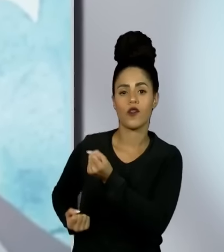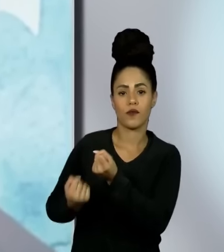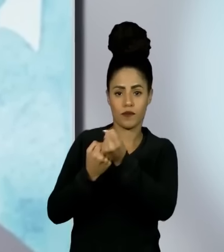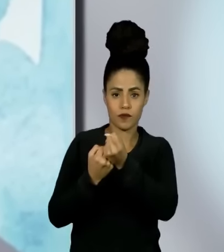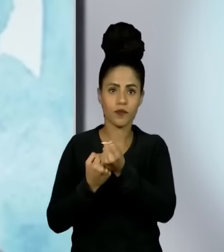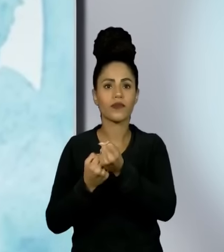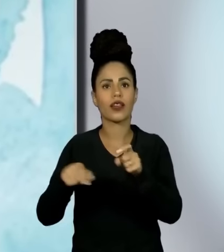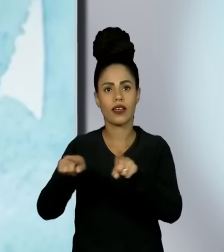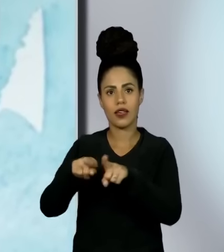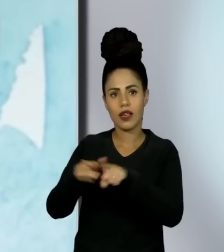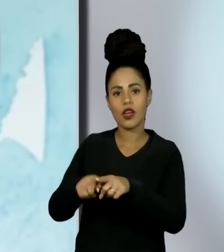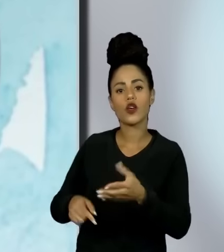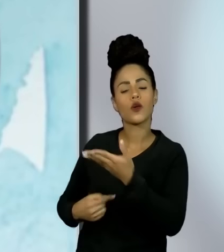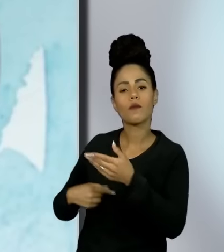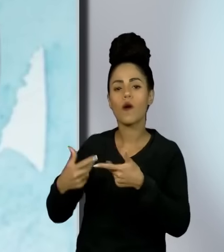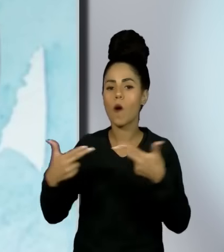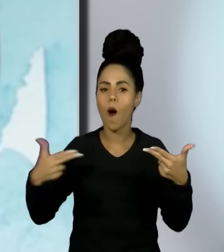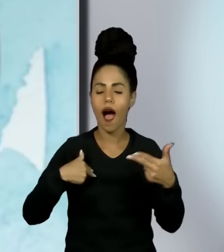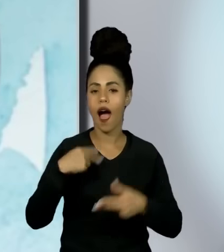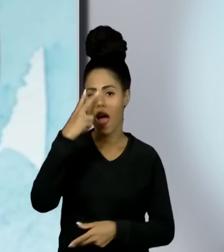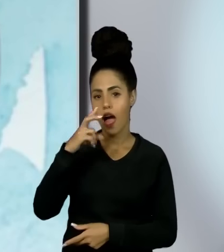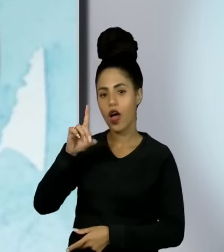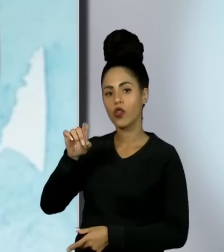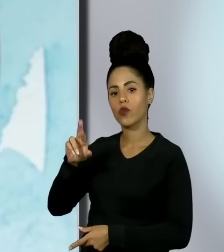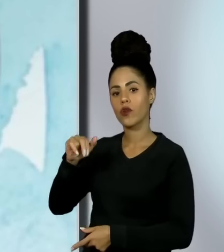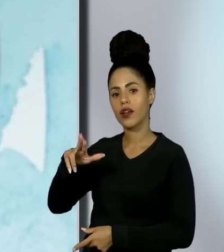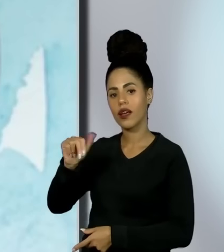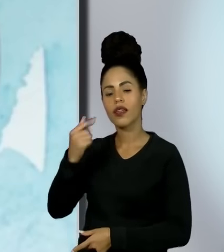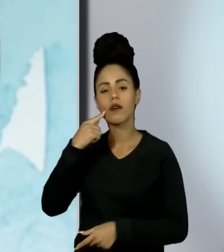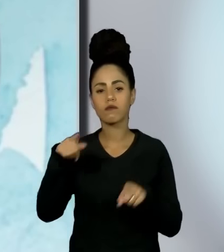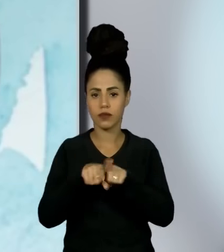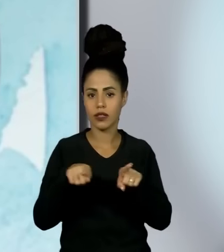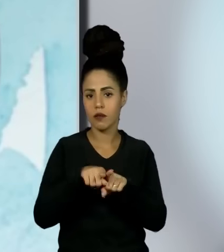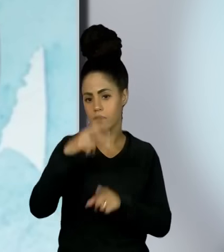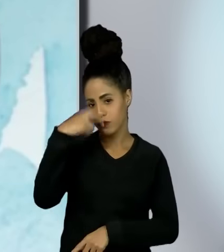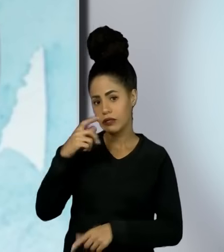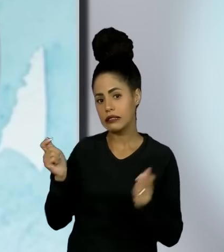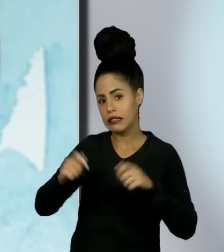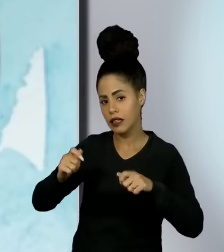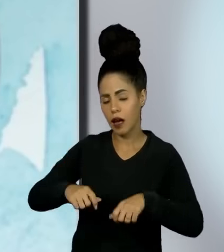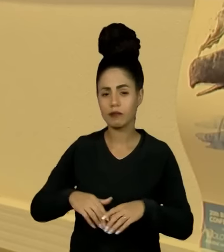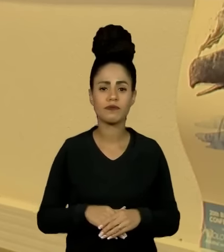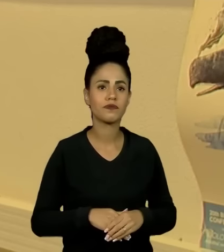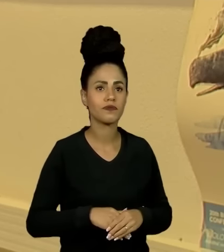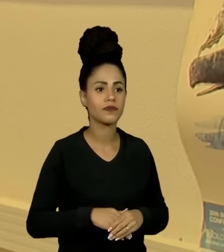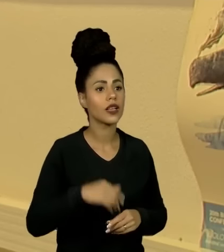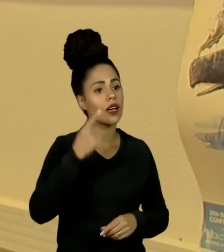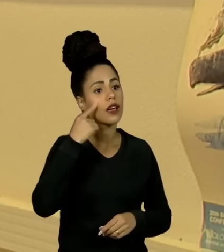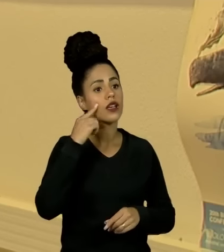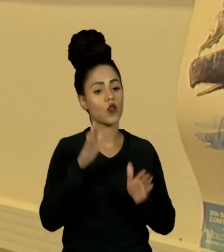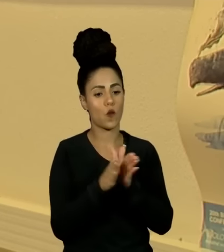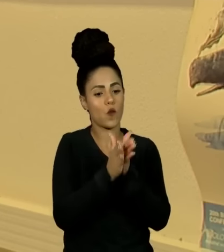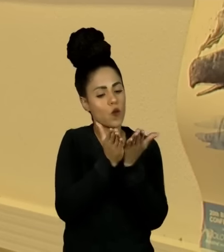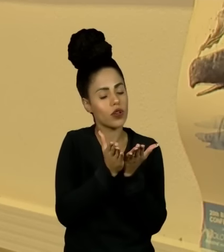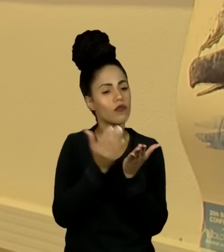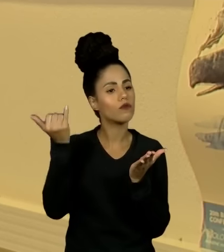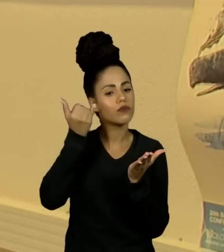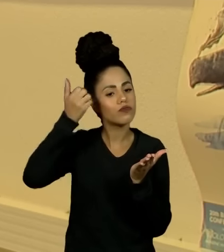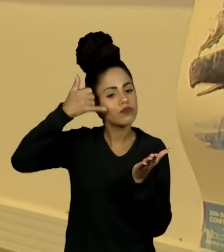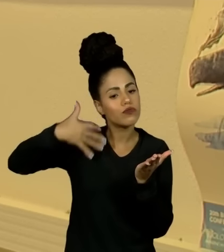Dorina Novil, voltado para crianças cegas ou com baixa visão. O audiolivro foi um desafio